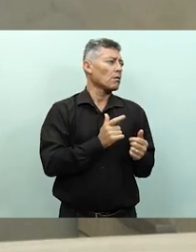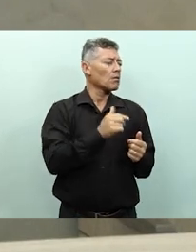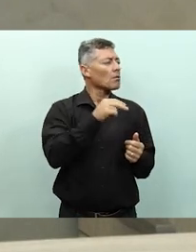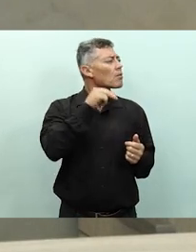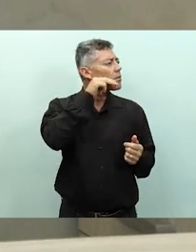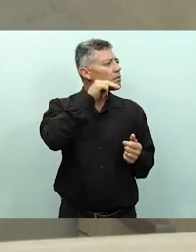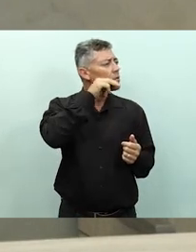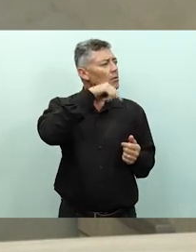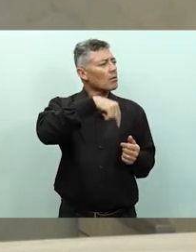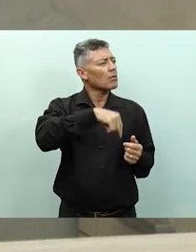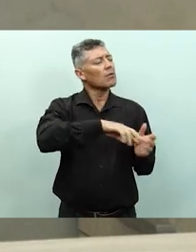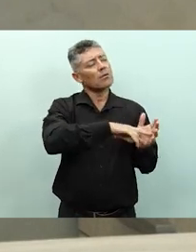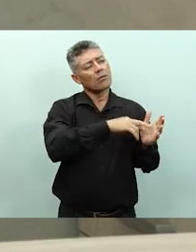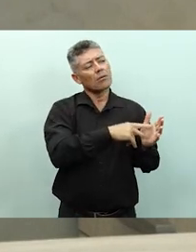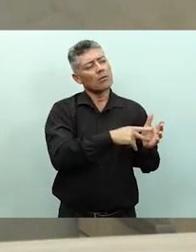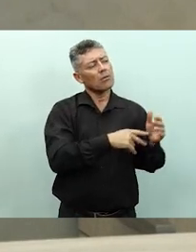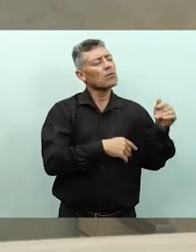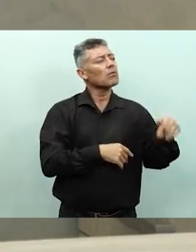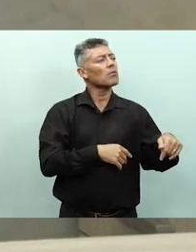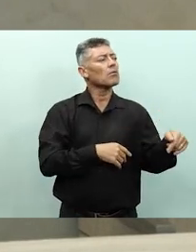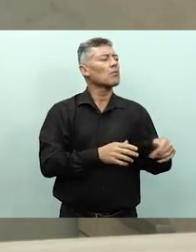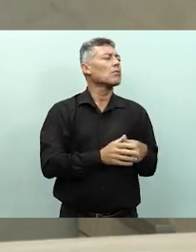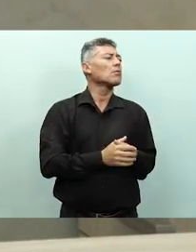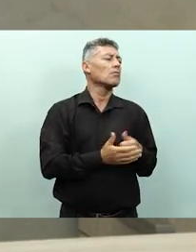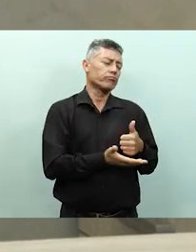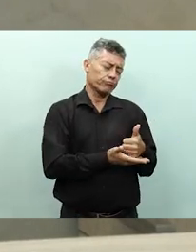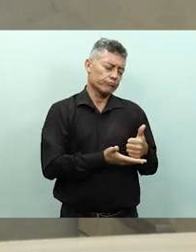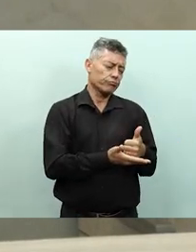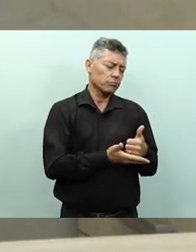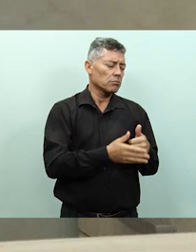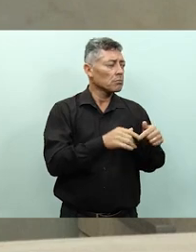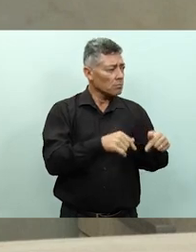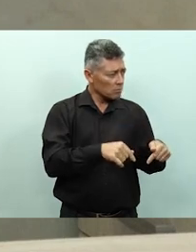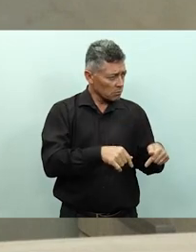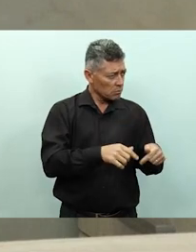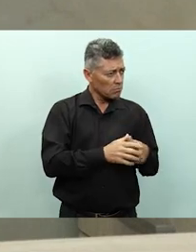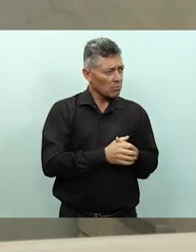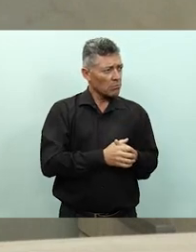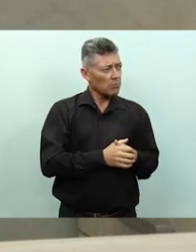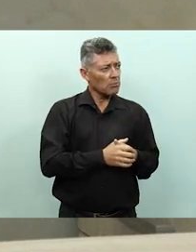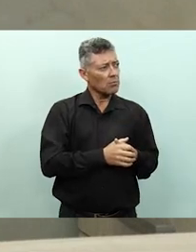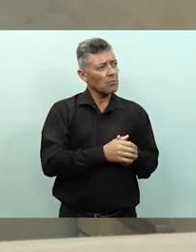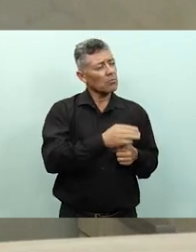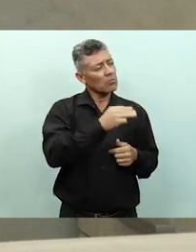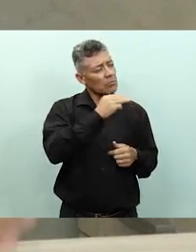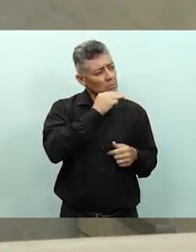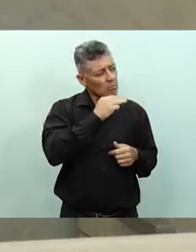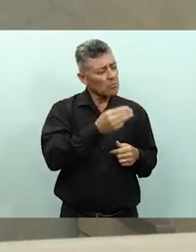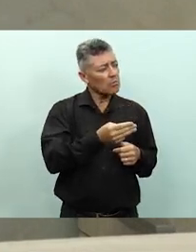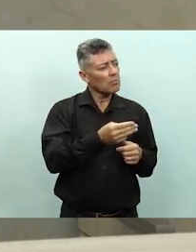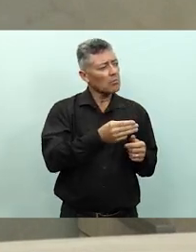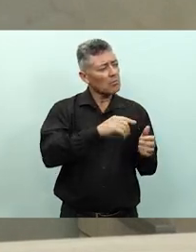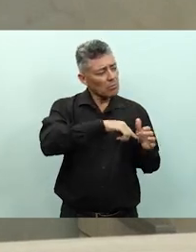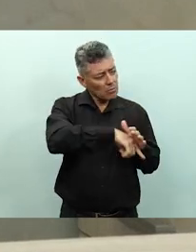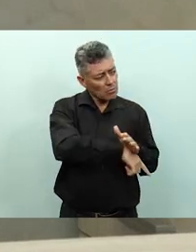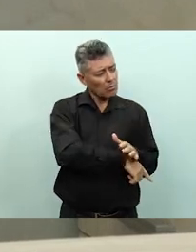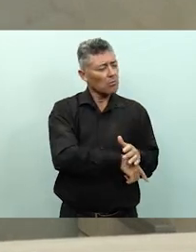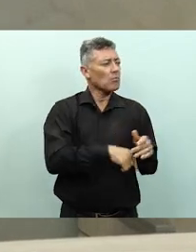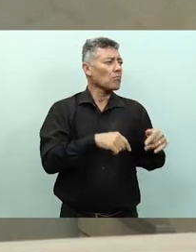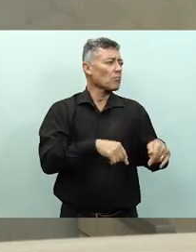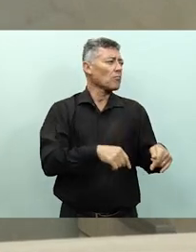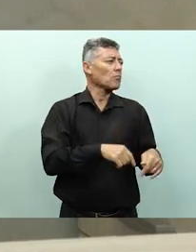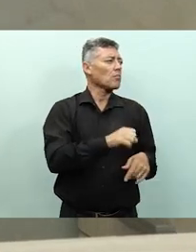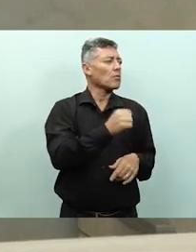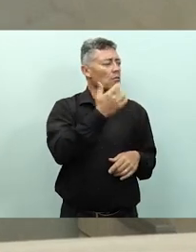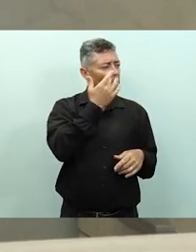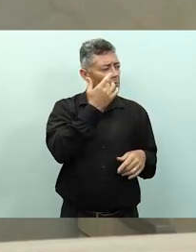Natal muito significativa. Foi a sua base eleitoral, mesmo sendo ela moçoroense, tendo raízes no